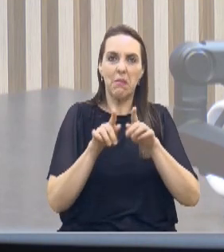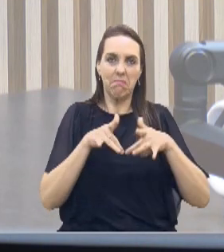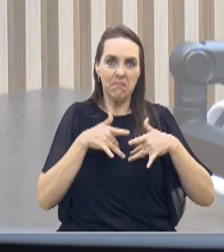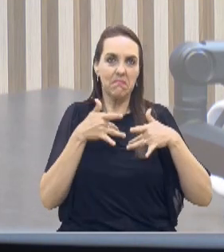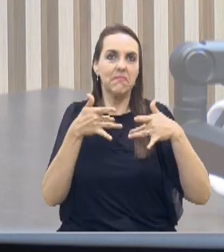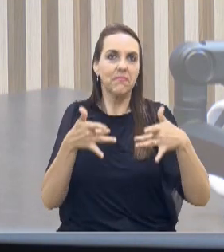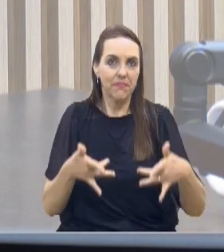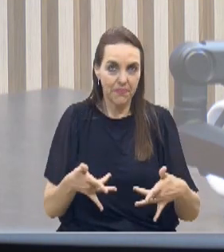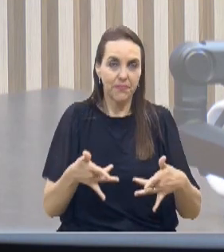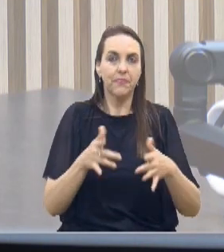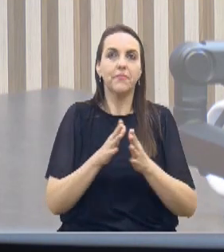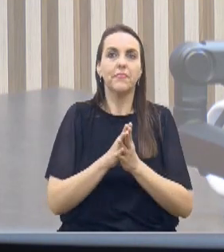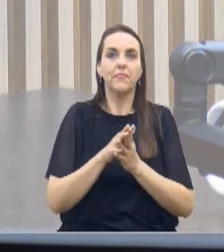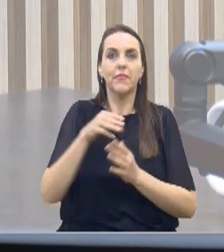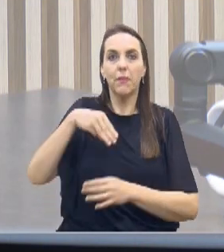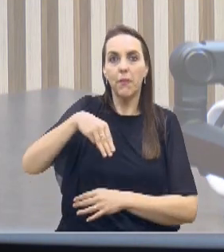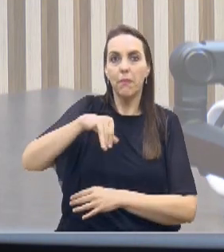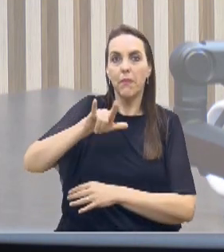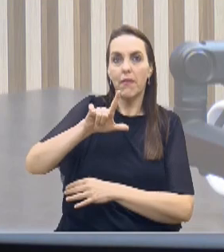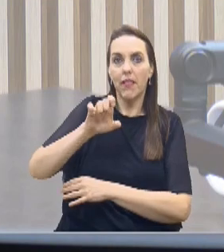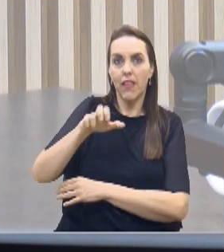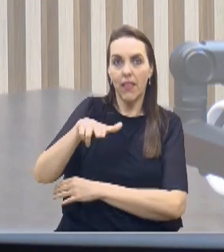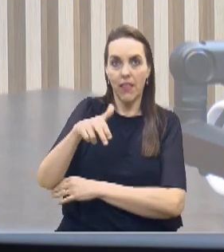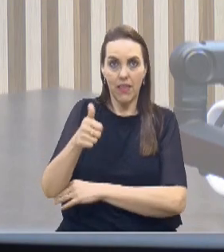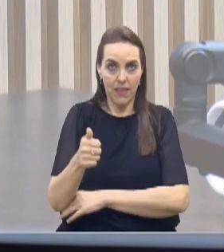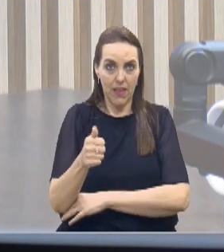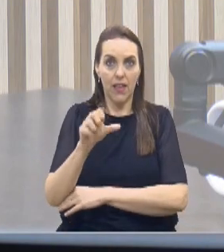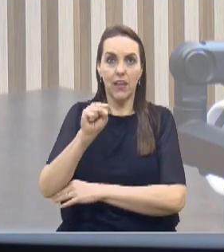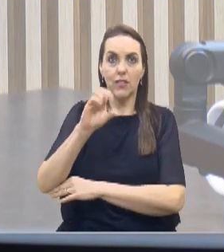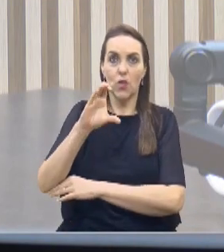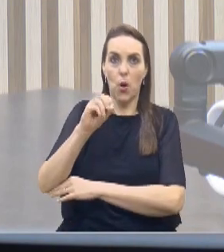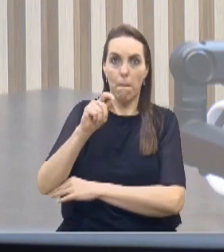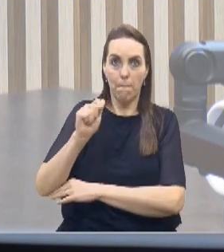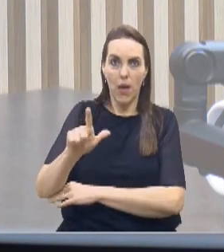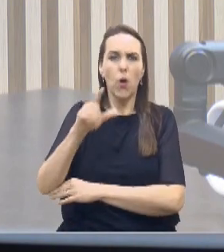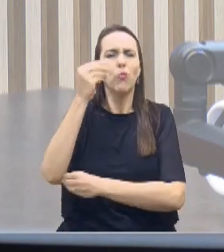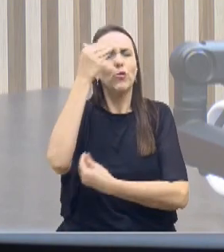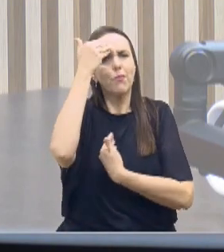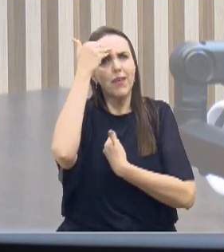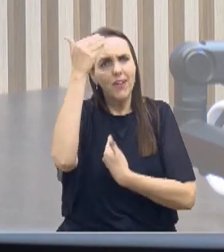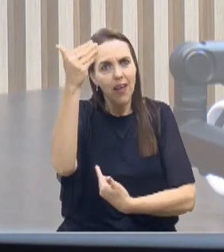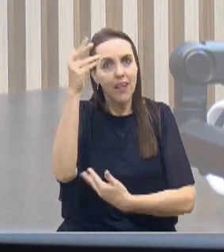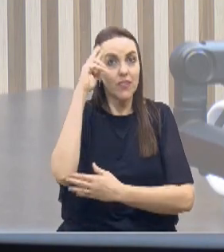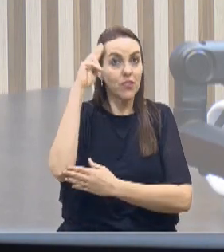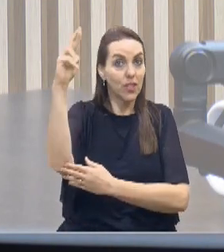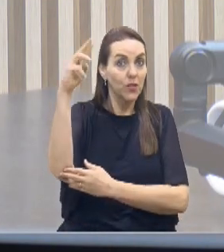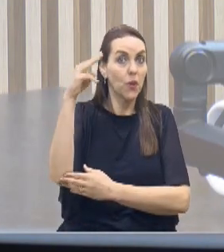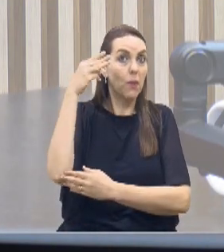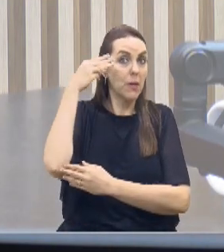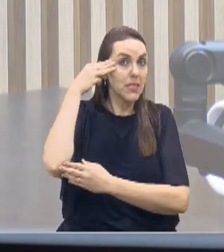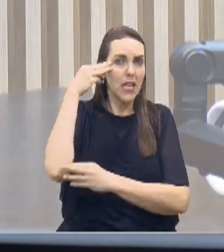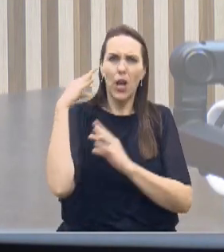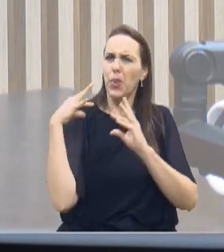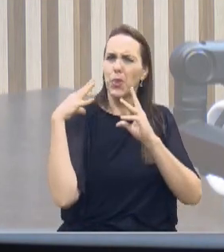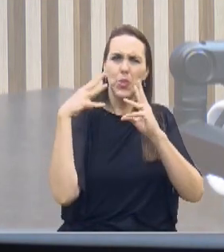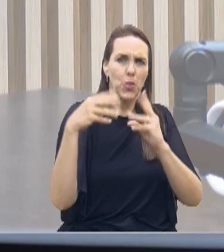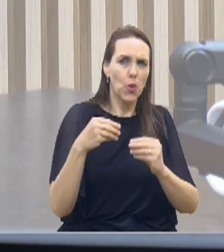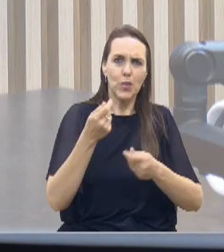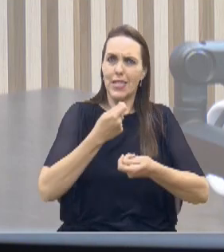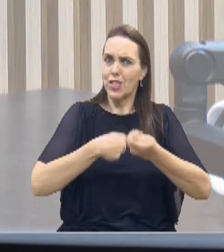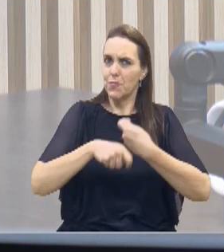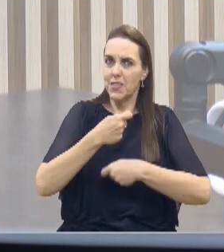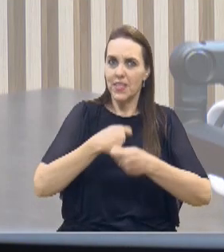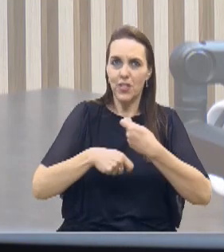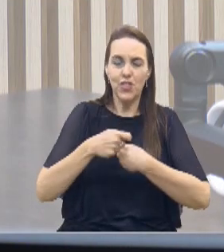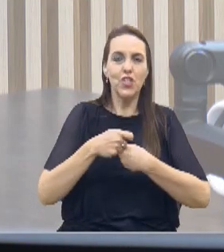incrível, substituída pela Milena Scopel. Então, muito obrigada aos diretores, ao Marcelo e a todos, né? Os nossos diretores